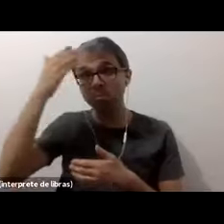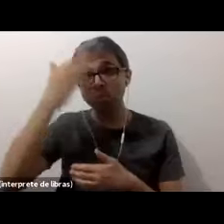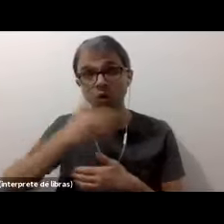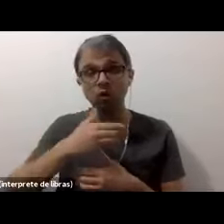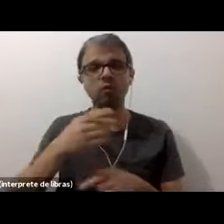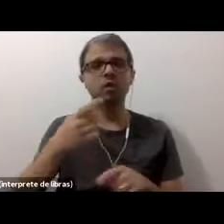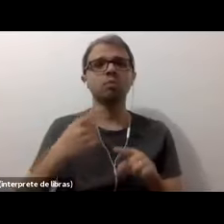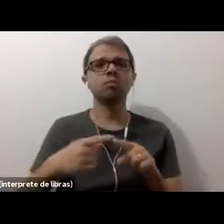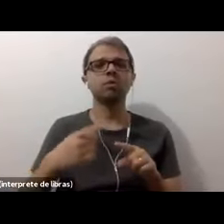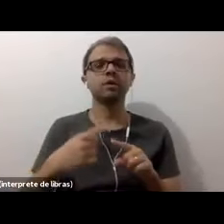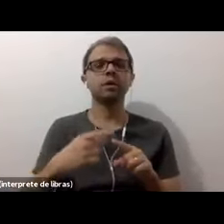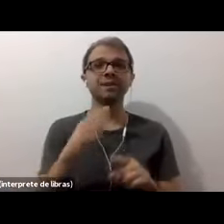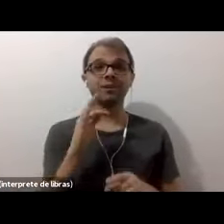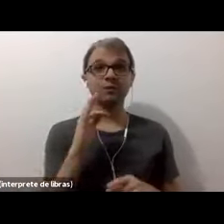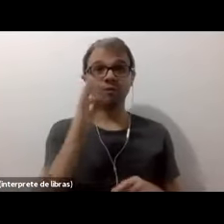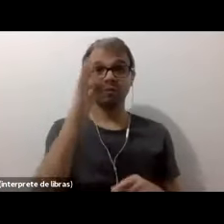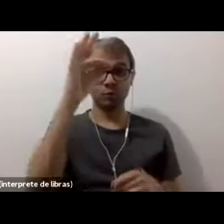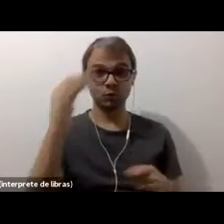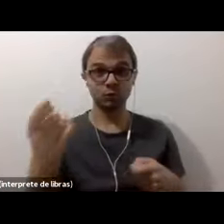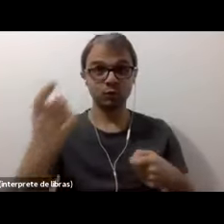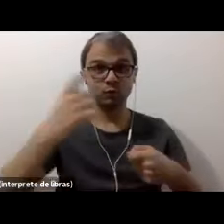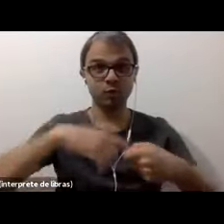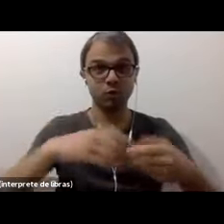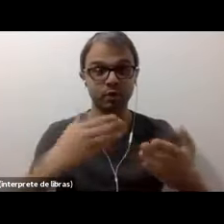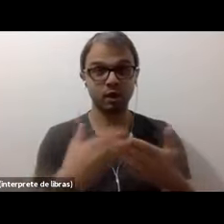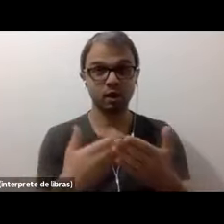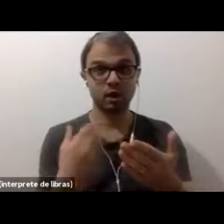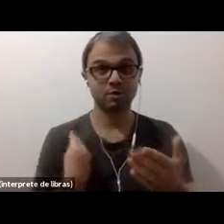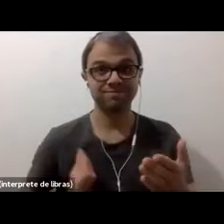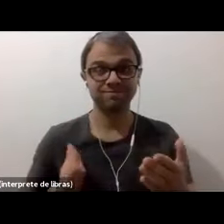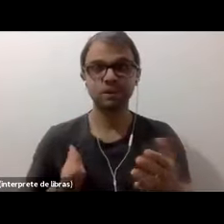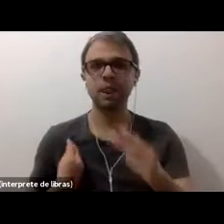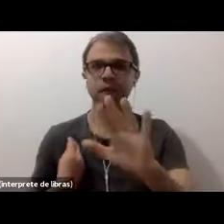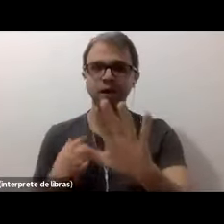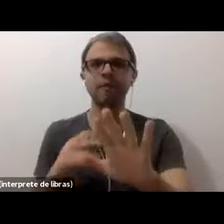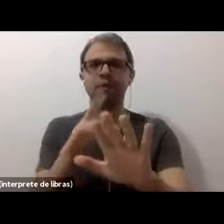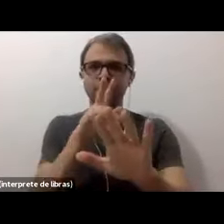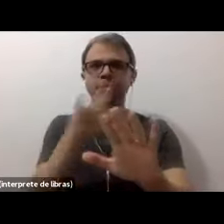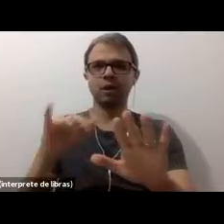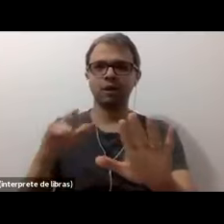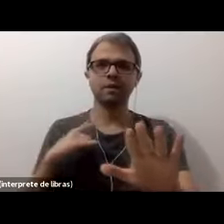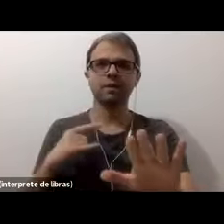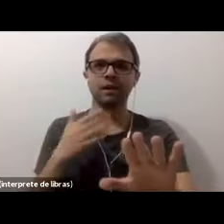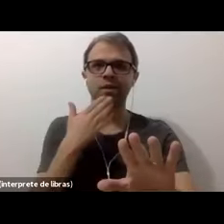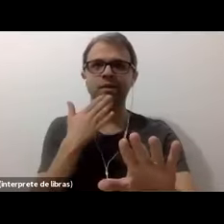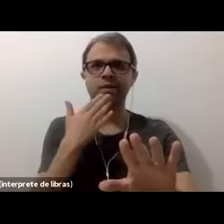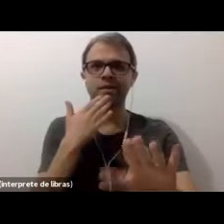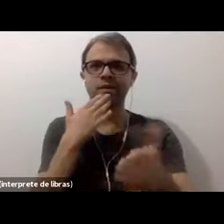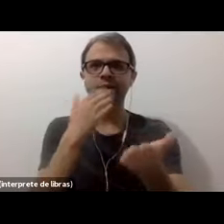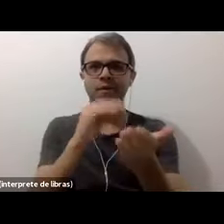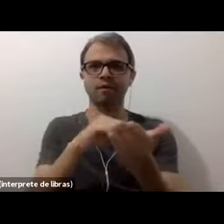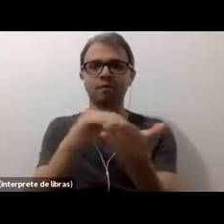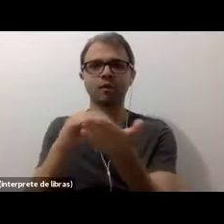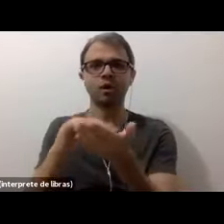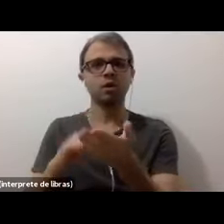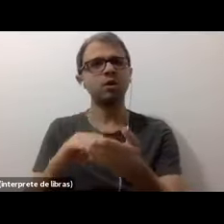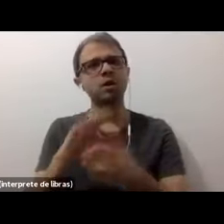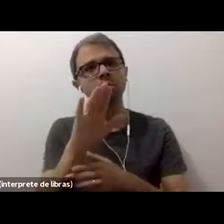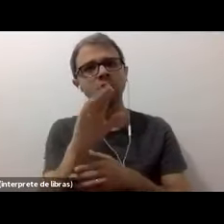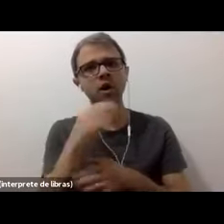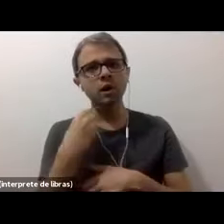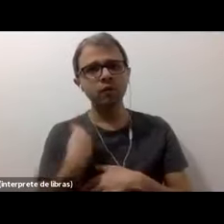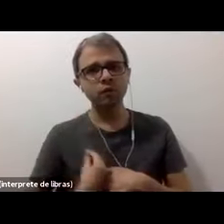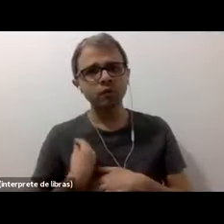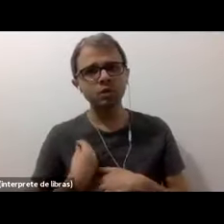nos preparar para dar conta das defasagens, mas a vida continua, a vida segue, a gente não precisa esperar,